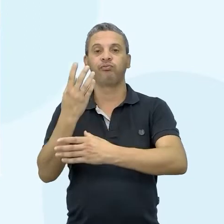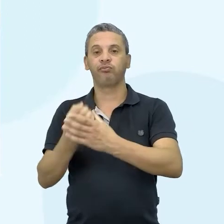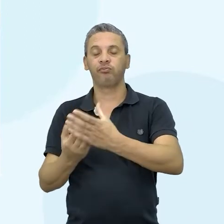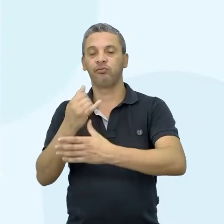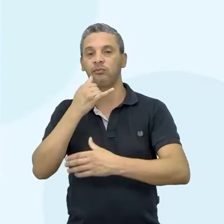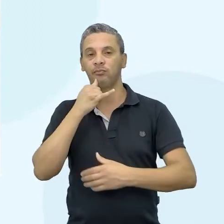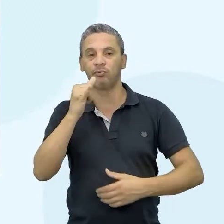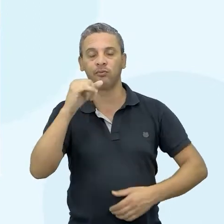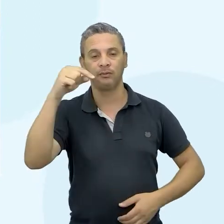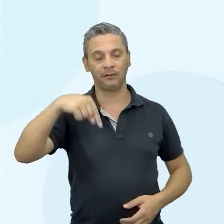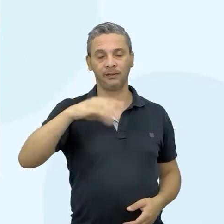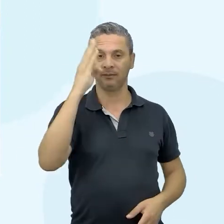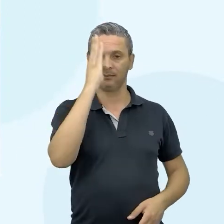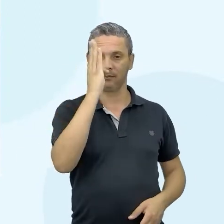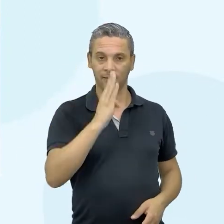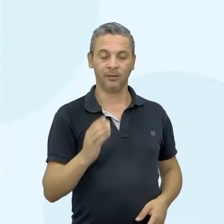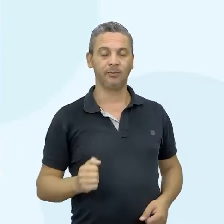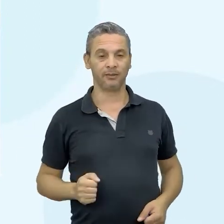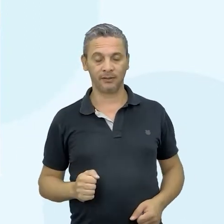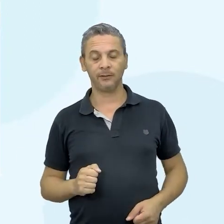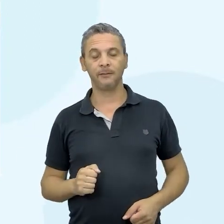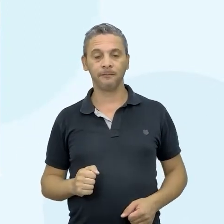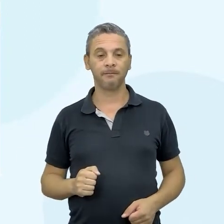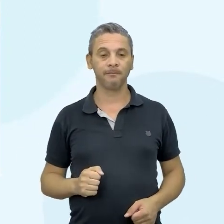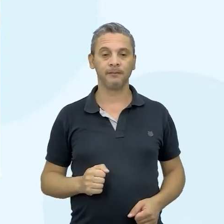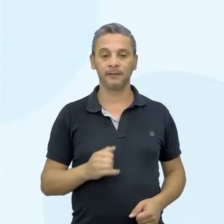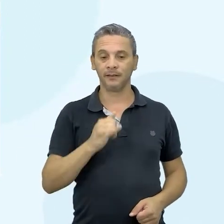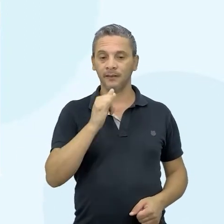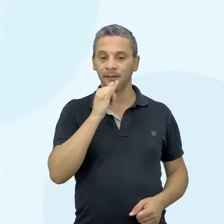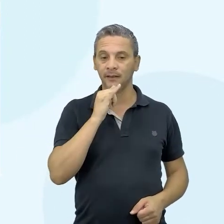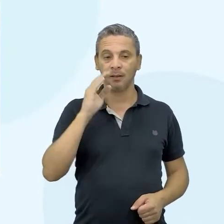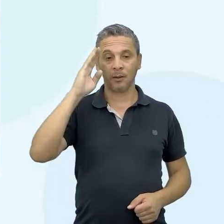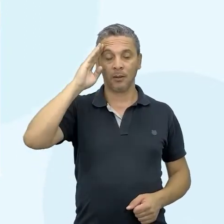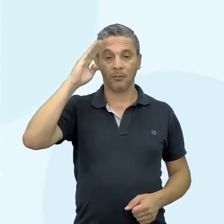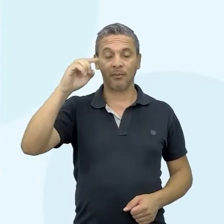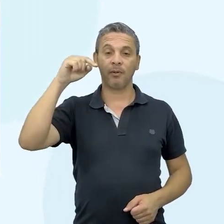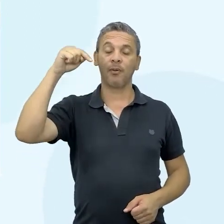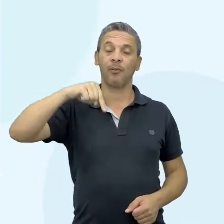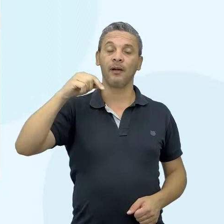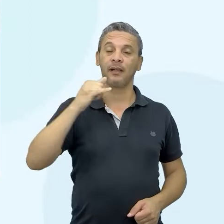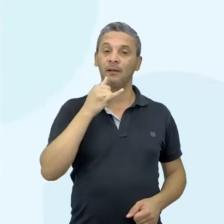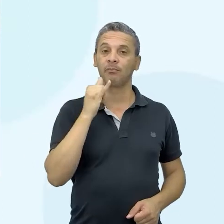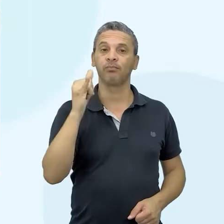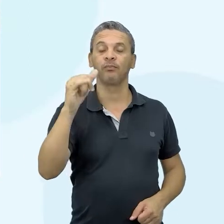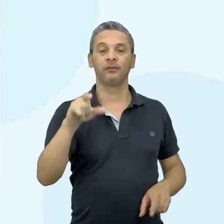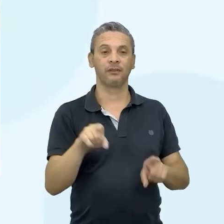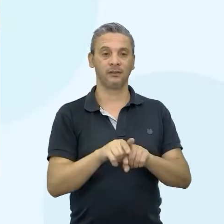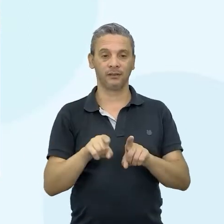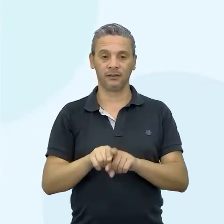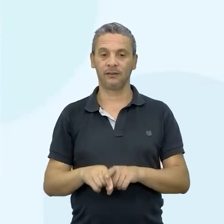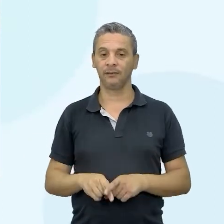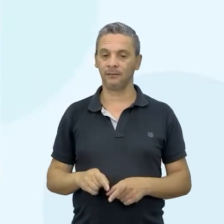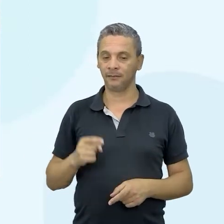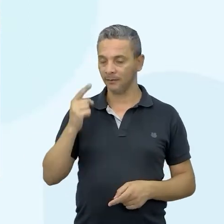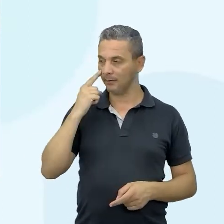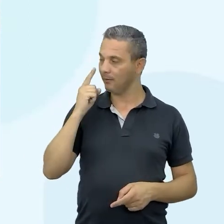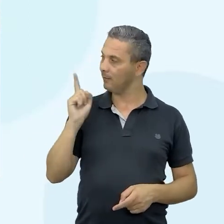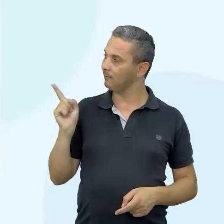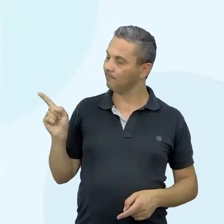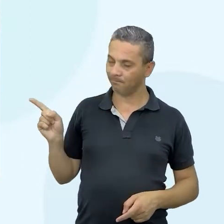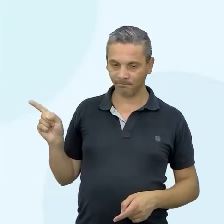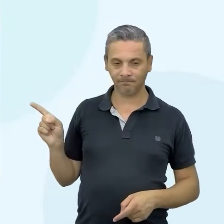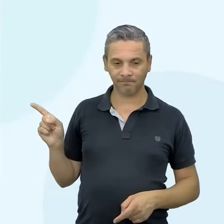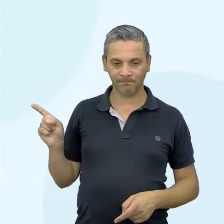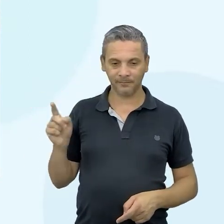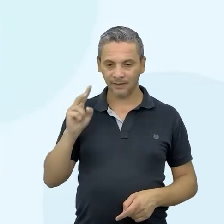eletricidade aqui no Brasil, tá, gente? É específico aqui do Brasil, ó, quais são as matrizes energéticas que a gente tem. Aqui no cantinho direito, vocês não